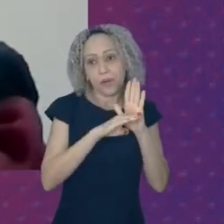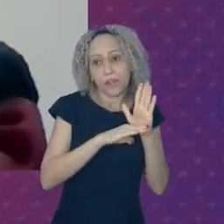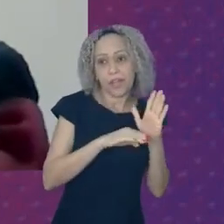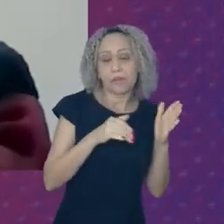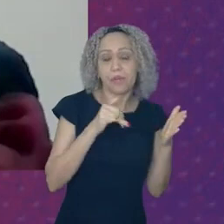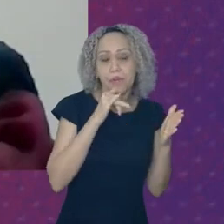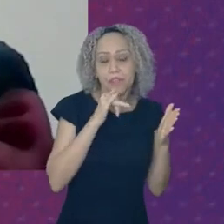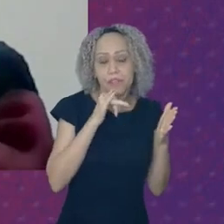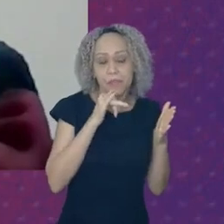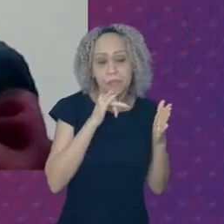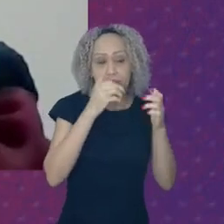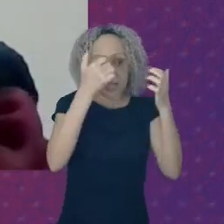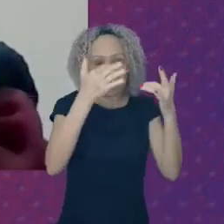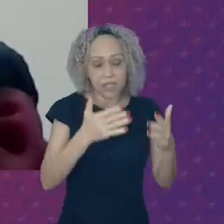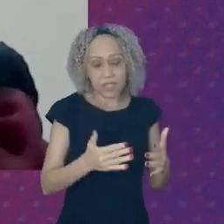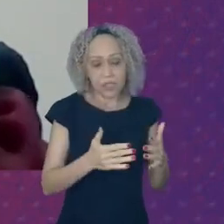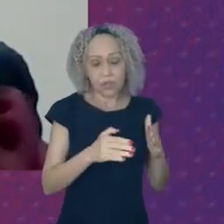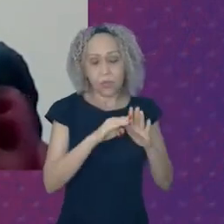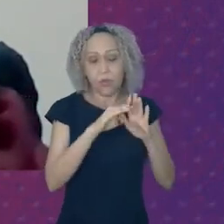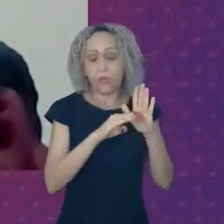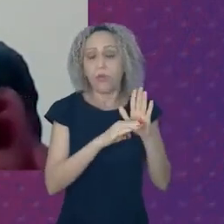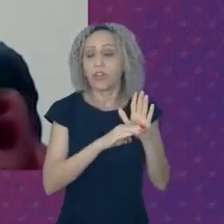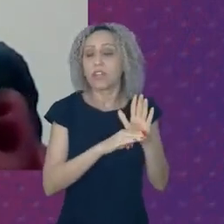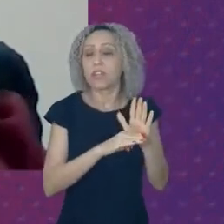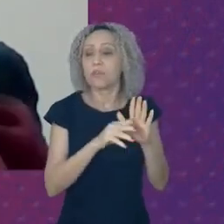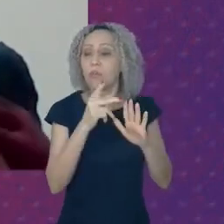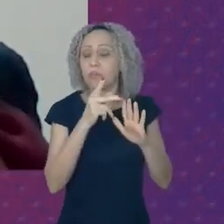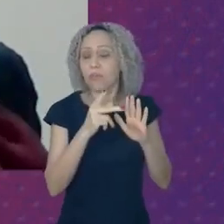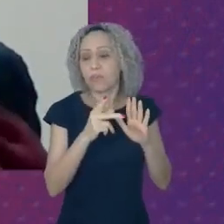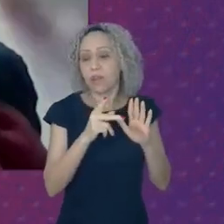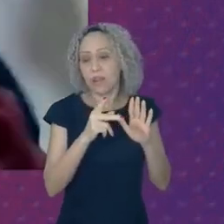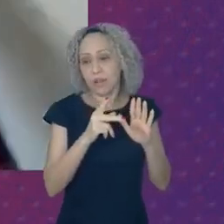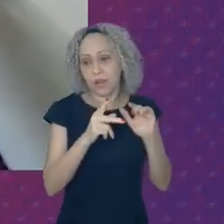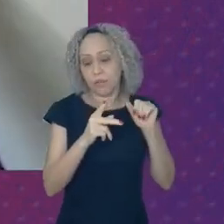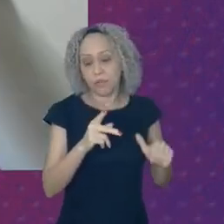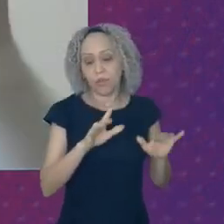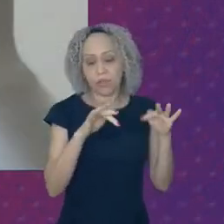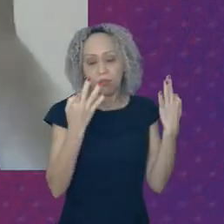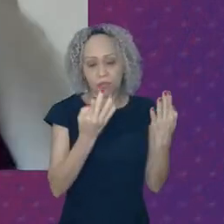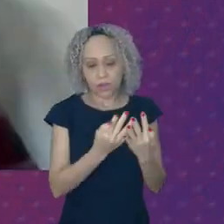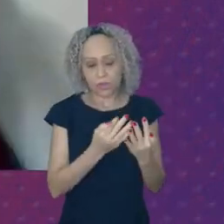esse programa. Eu acho muito importante